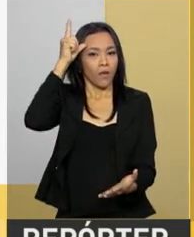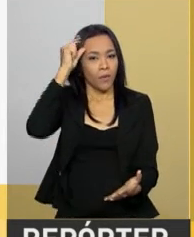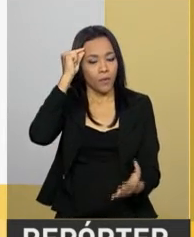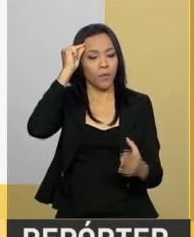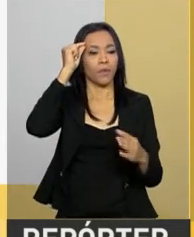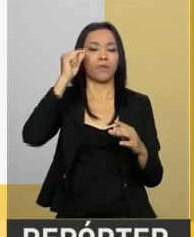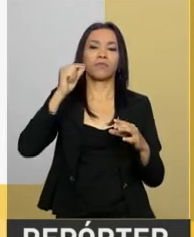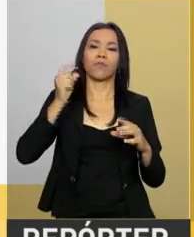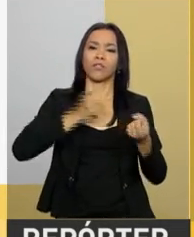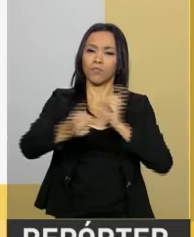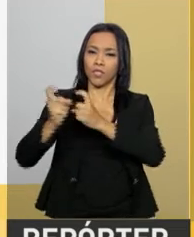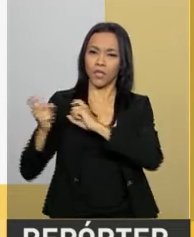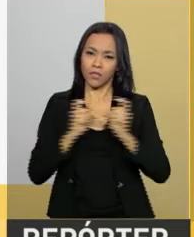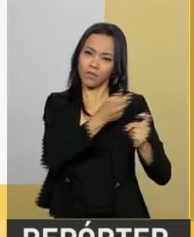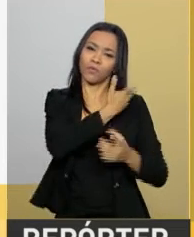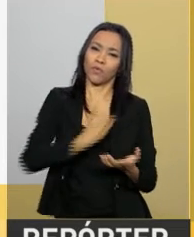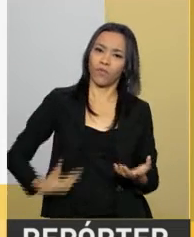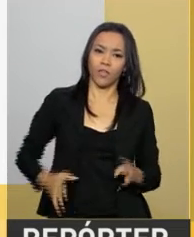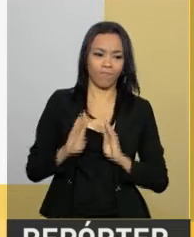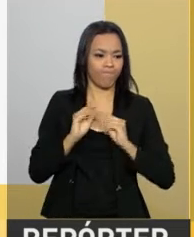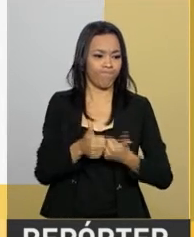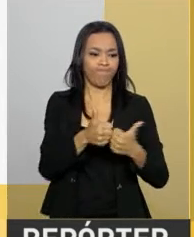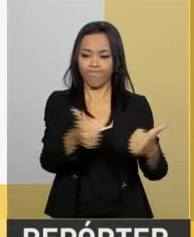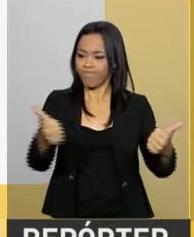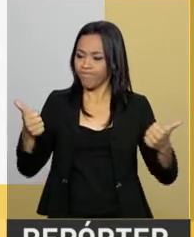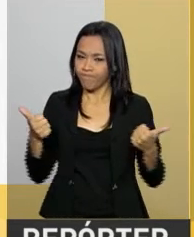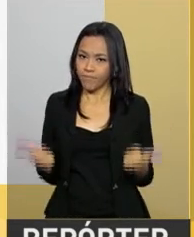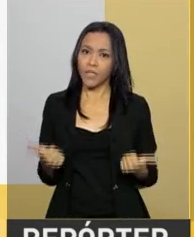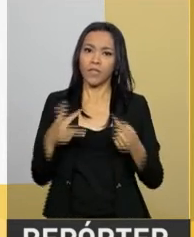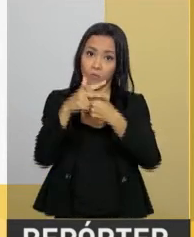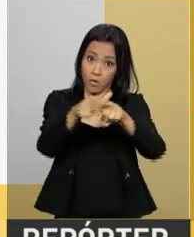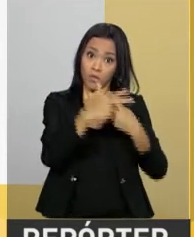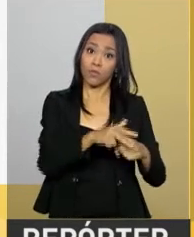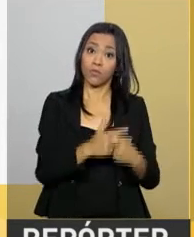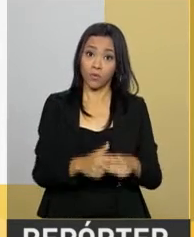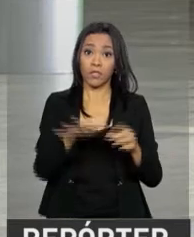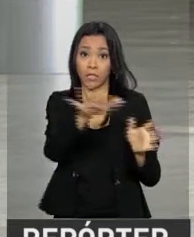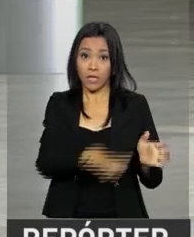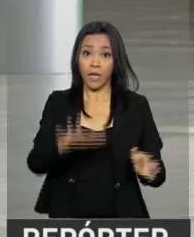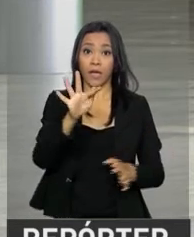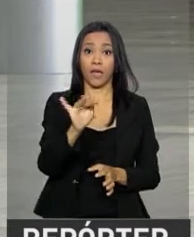sob todos os pontos de vista, inclusive sob o ponto de vista do ajuste fiscal, né?